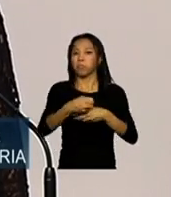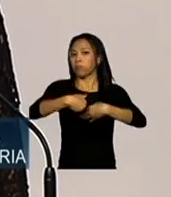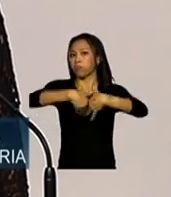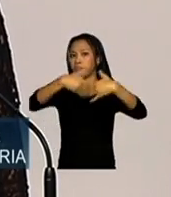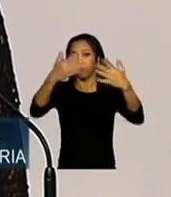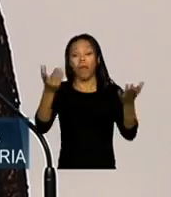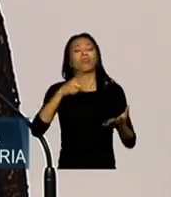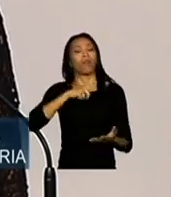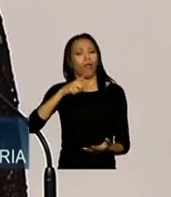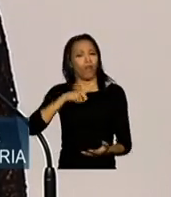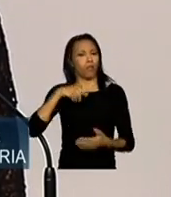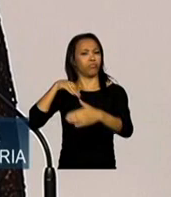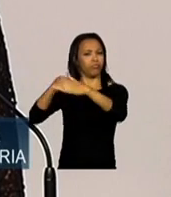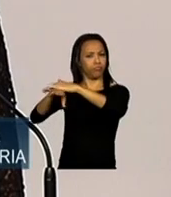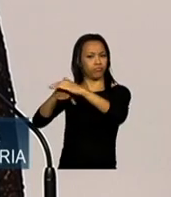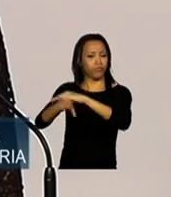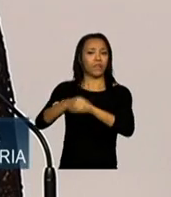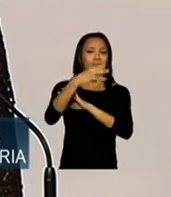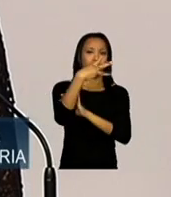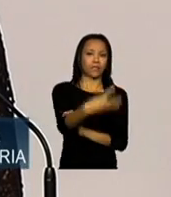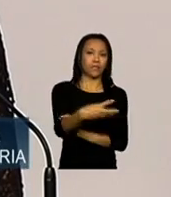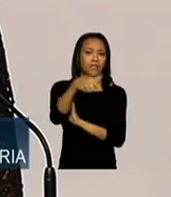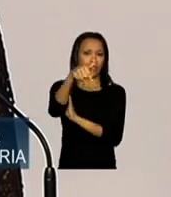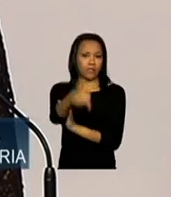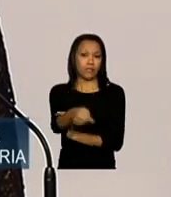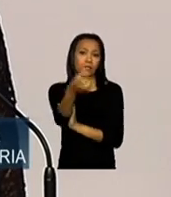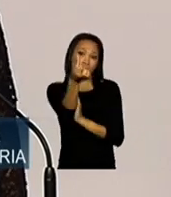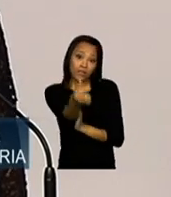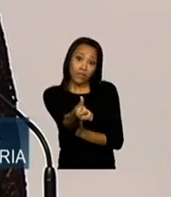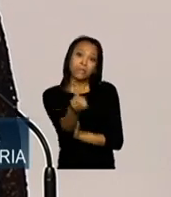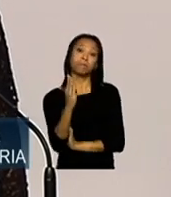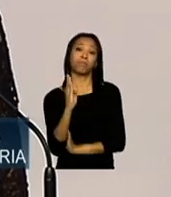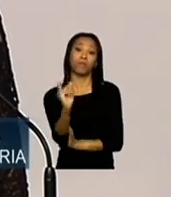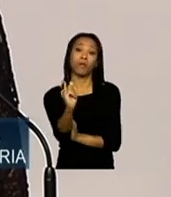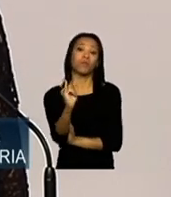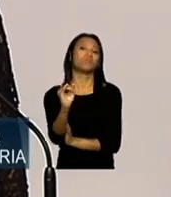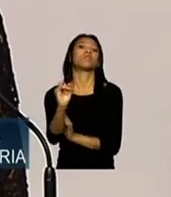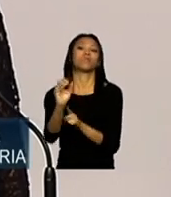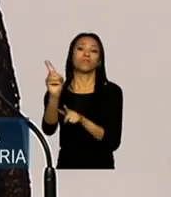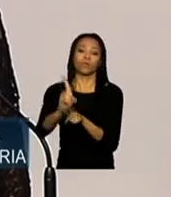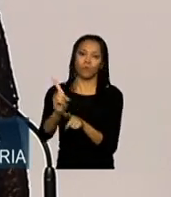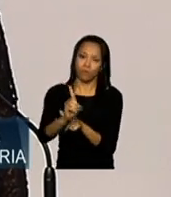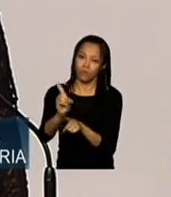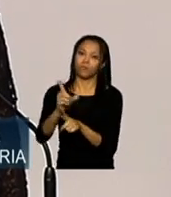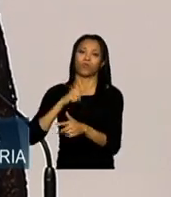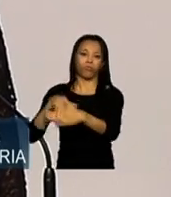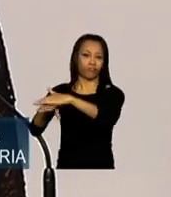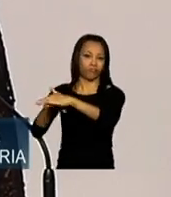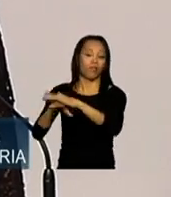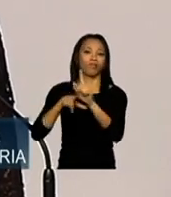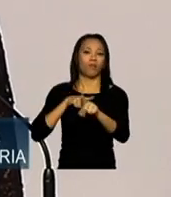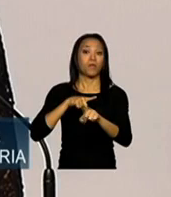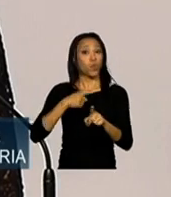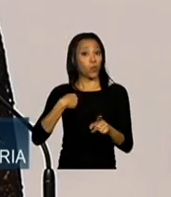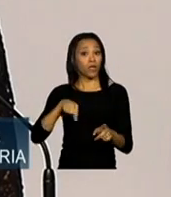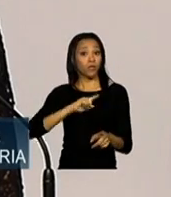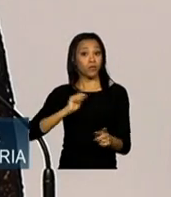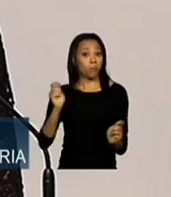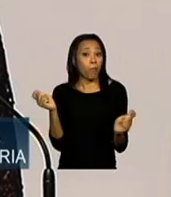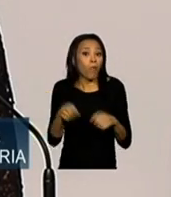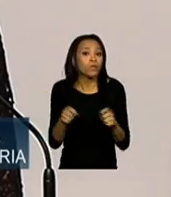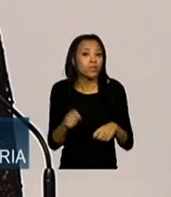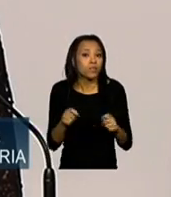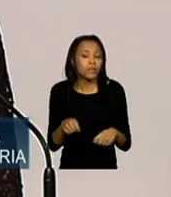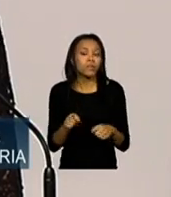temos reservas da ordem de 376 bilhões de dólares, o que nos dá imensa capacidade de